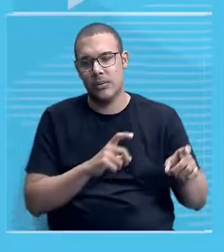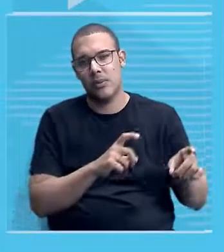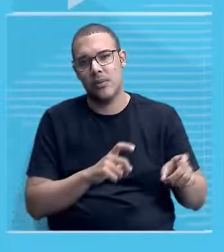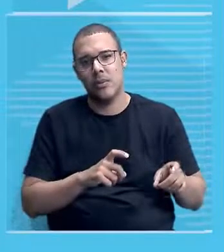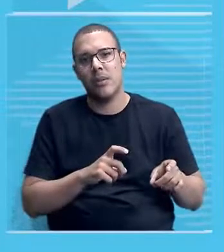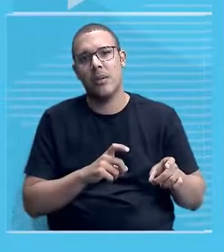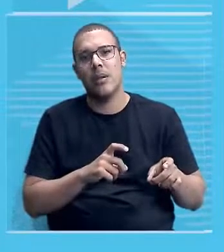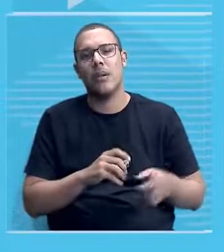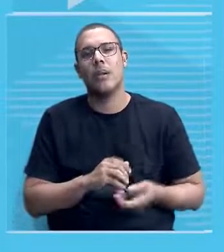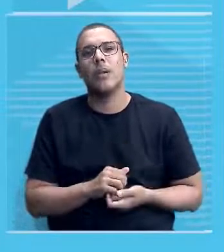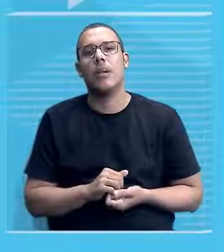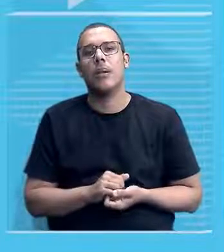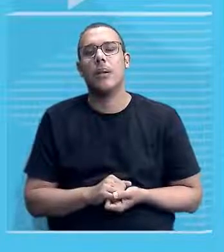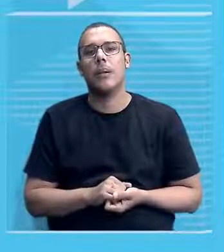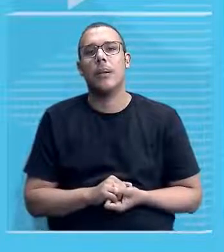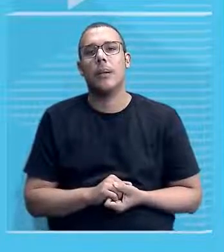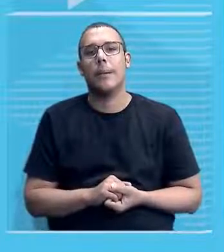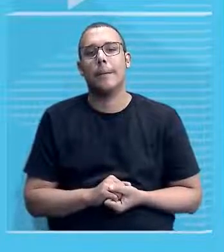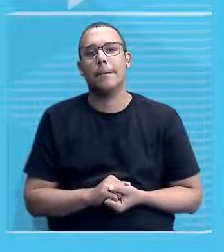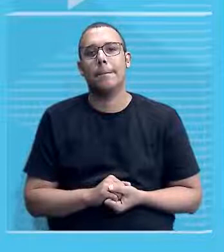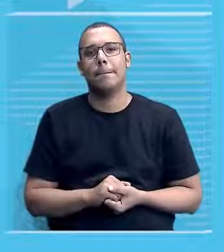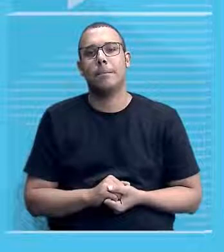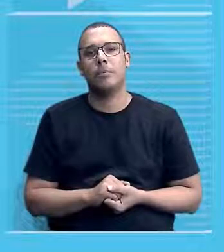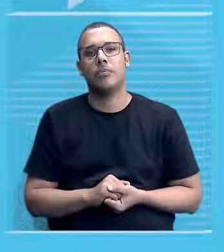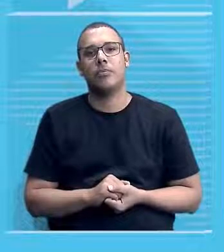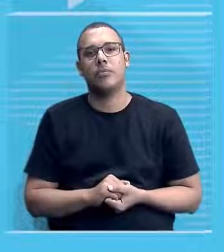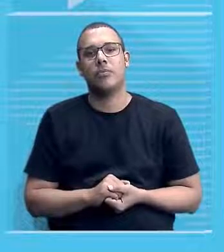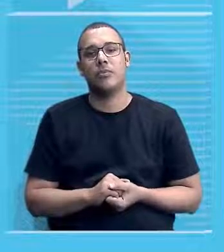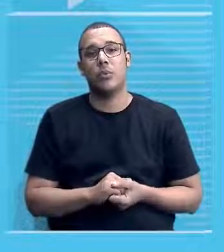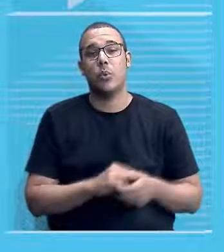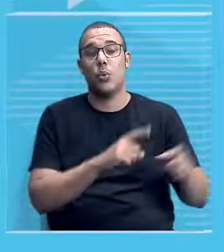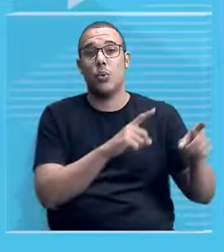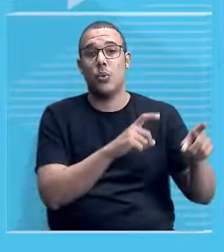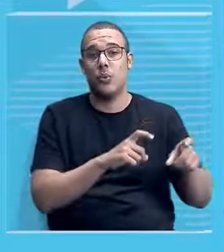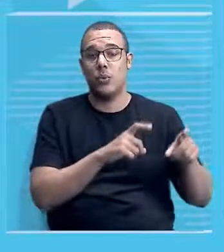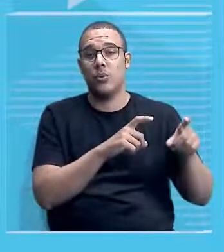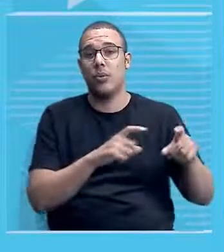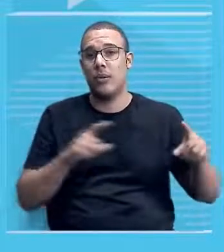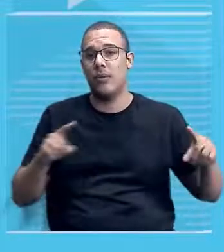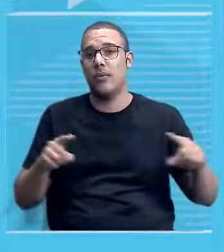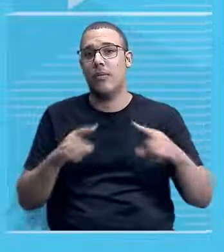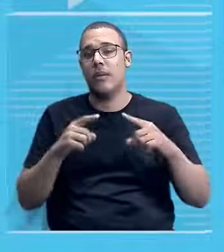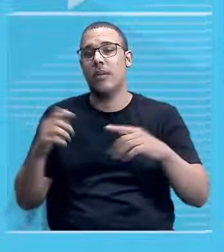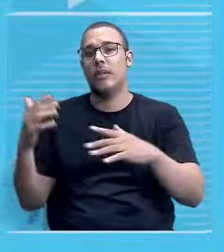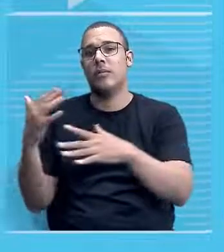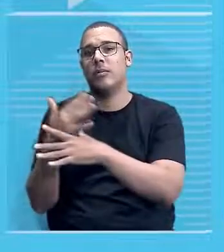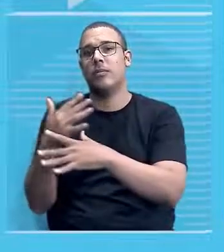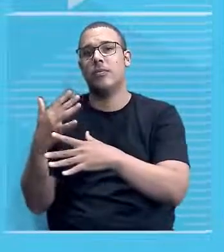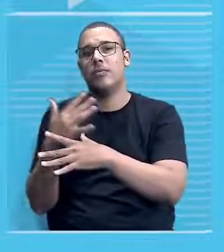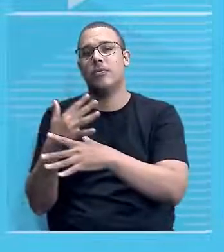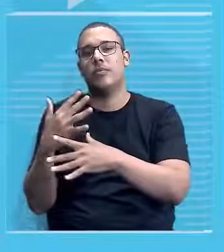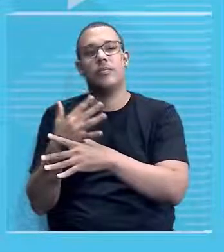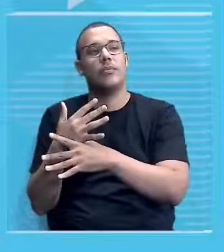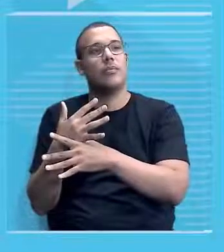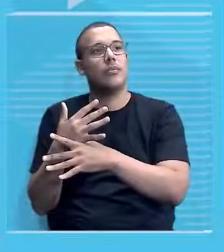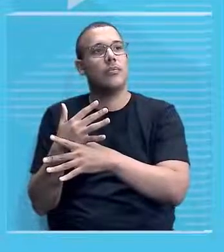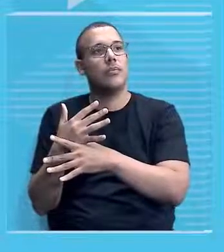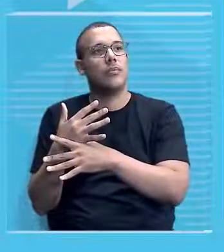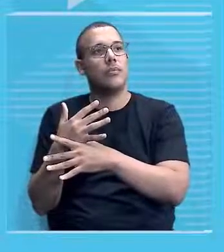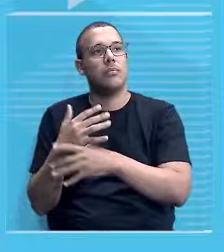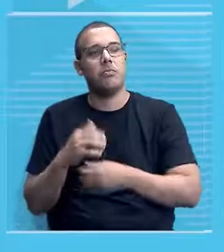o campo versus cidade ou então